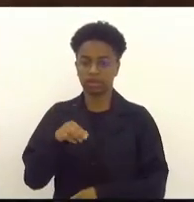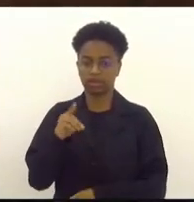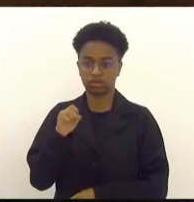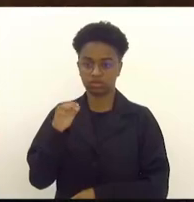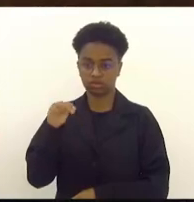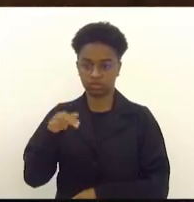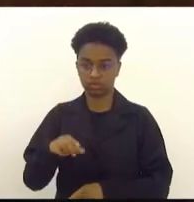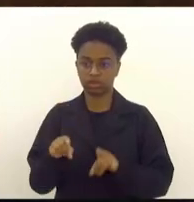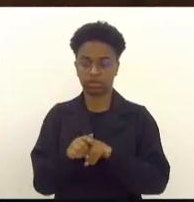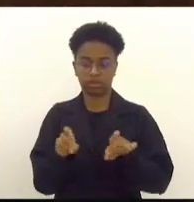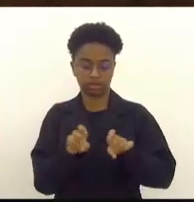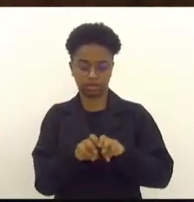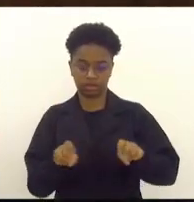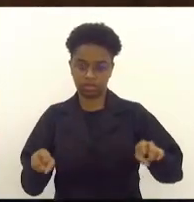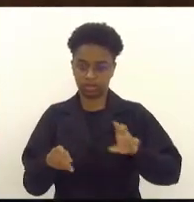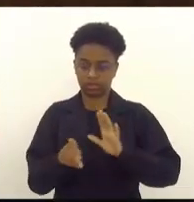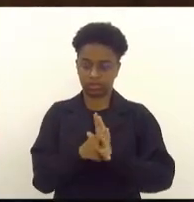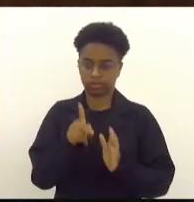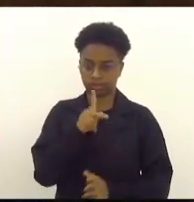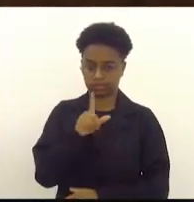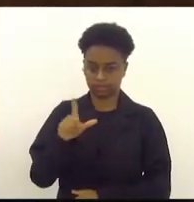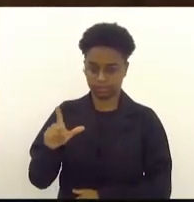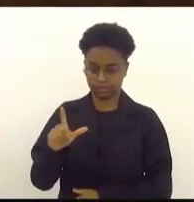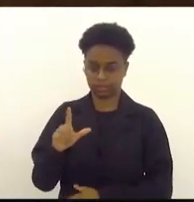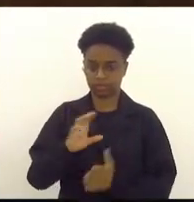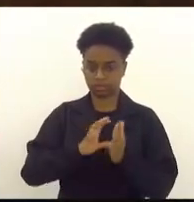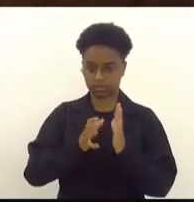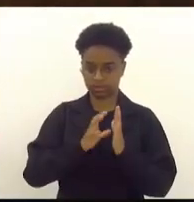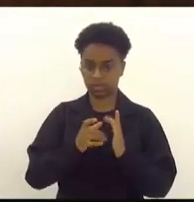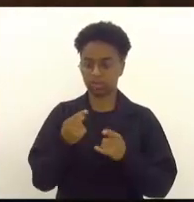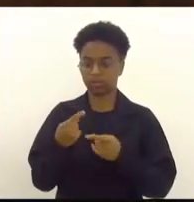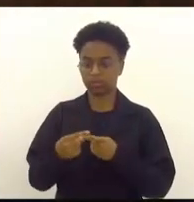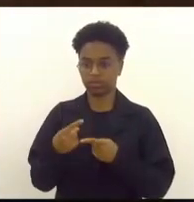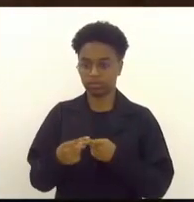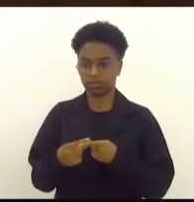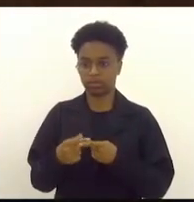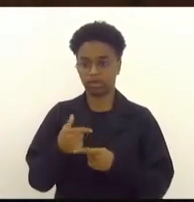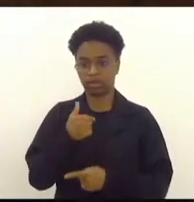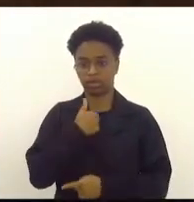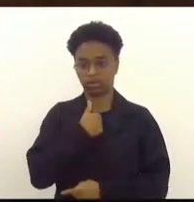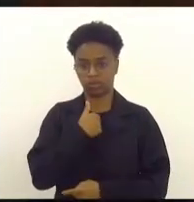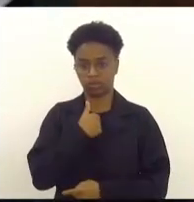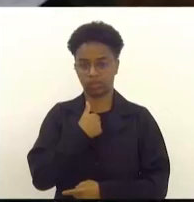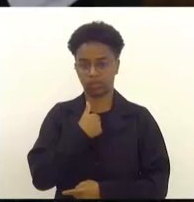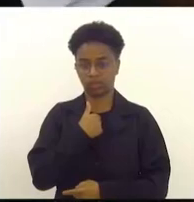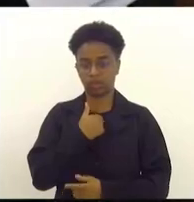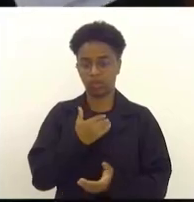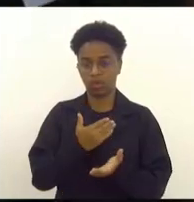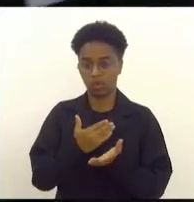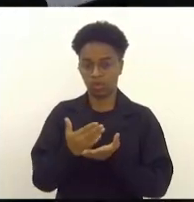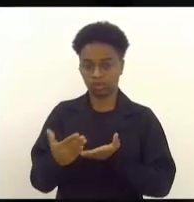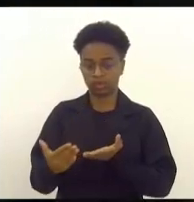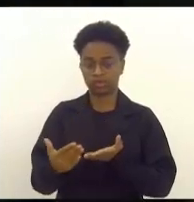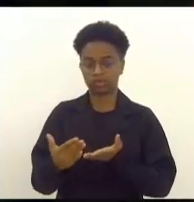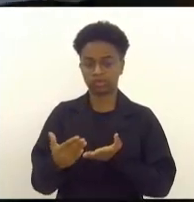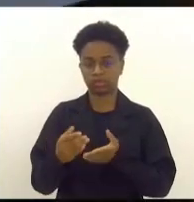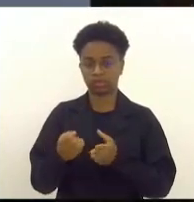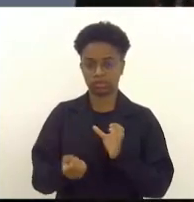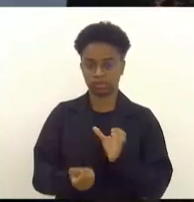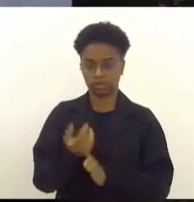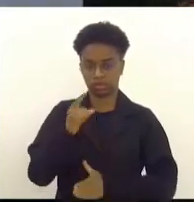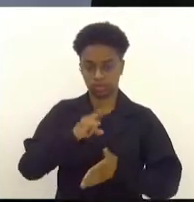pl porque eu estou dando entrada numa Moção de repúdio